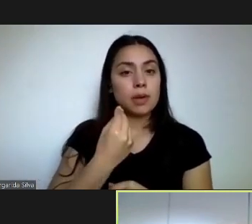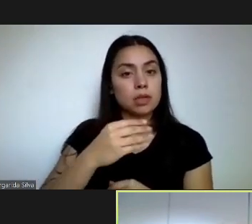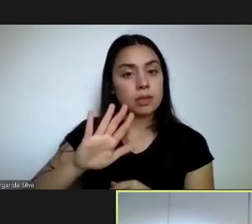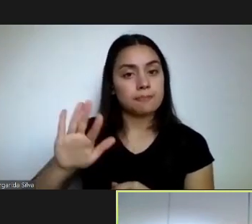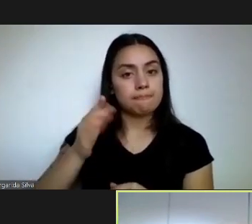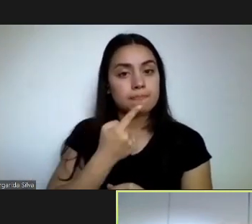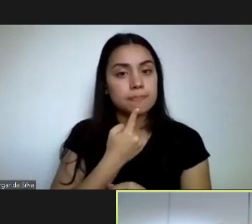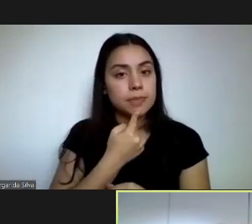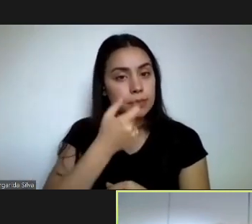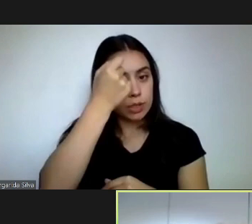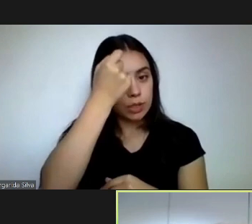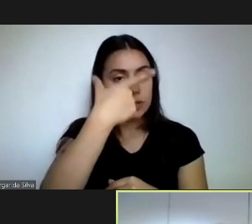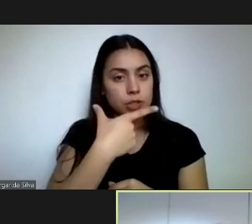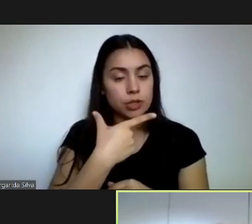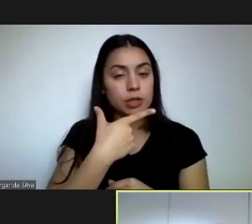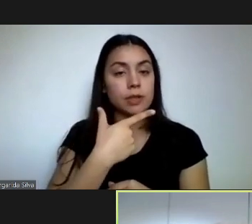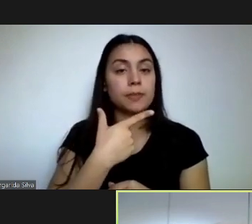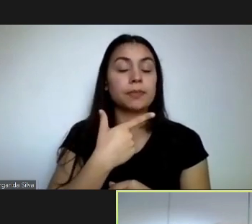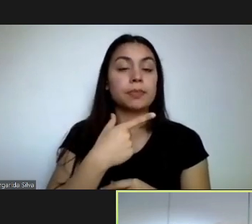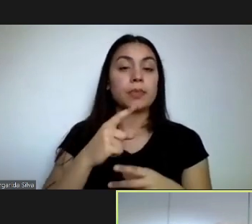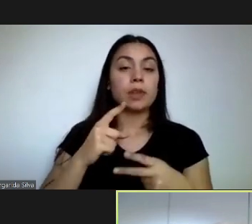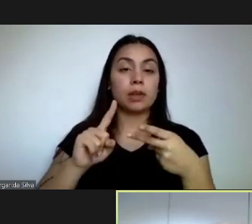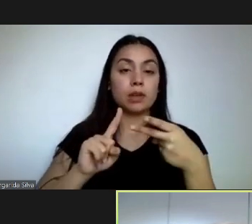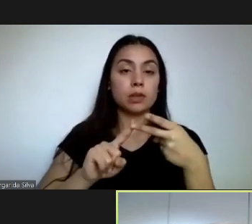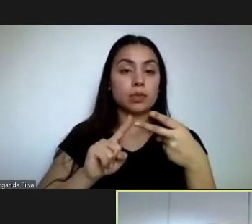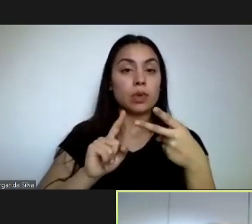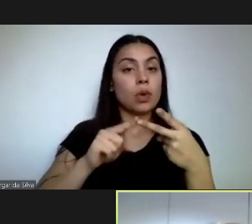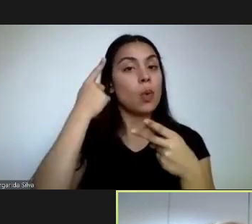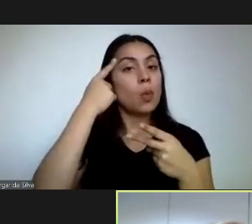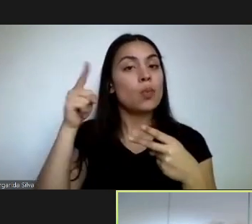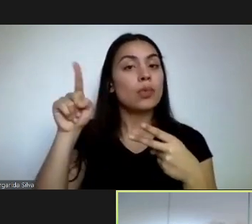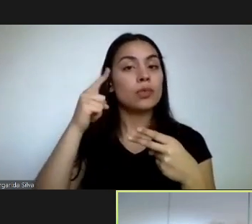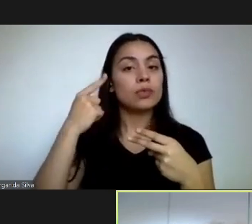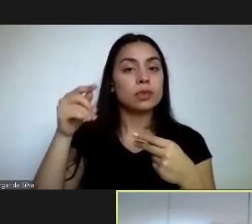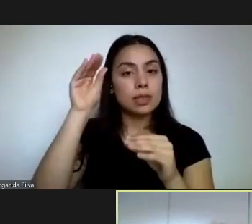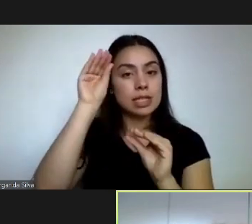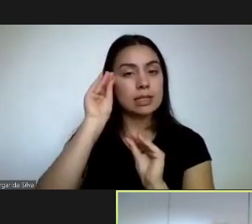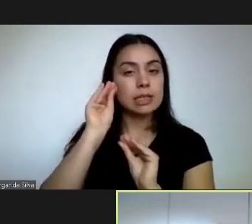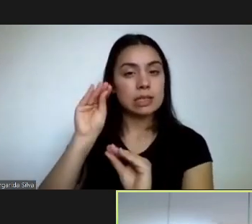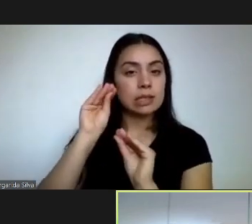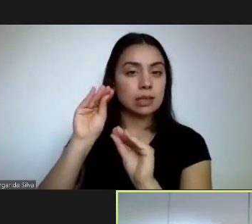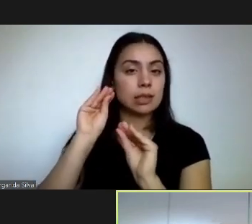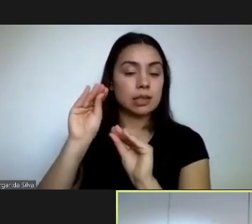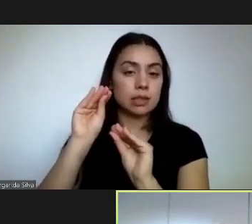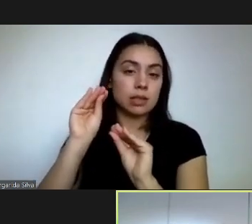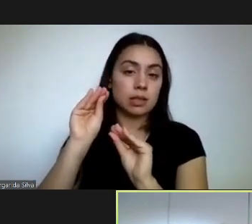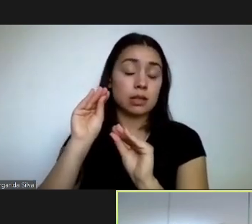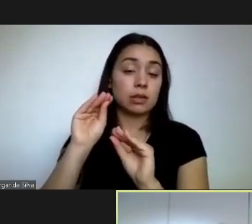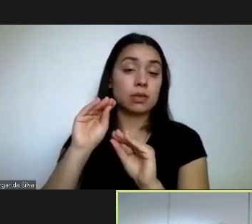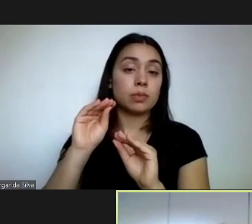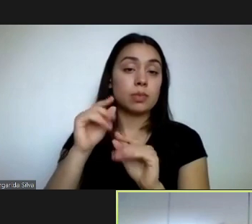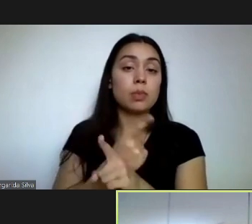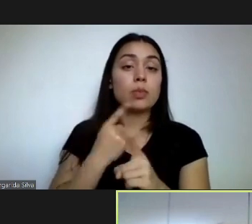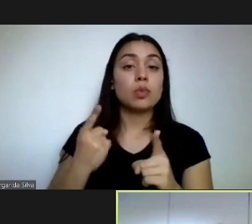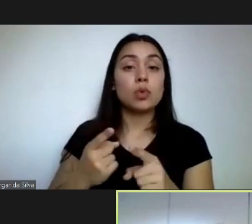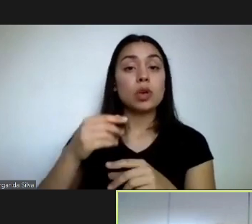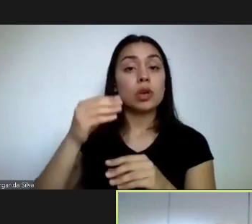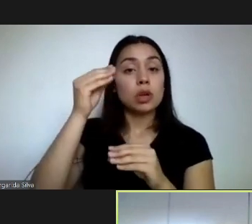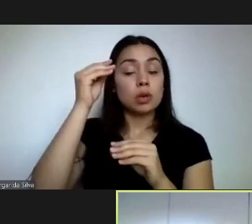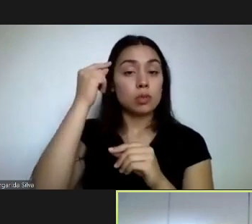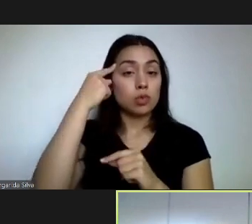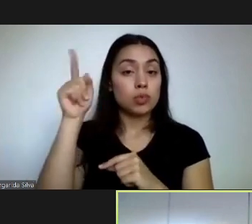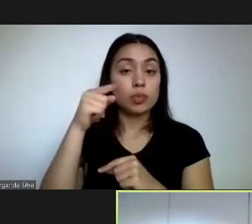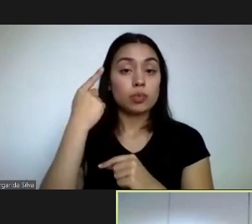a capacitação de professores, porque nós temos que chegar aos professores para chegar aos alunos e fazemos muita